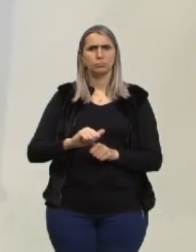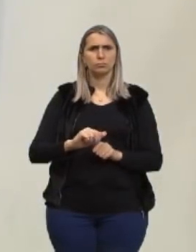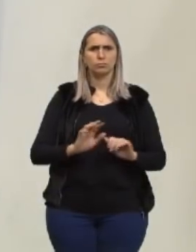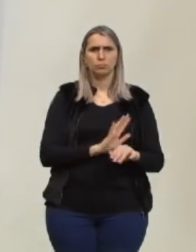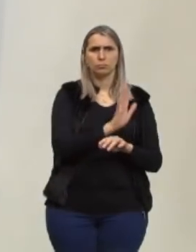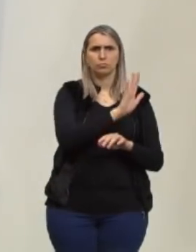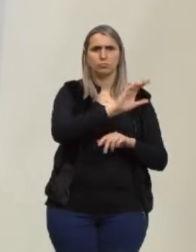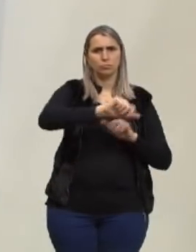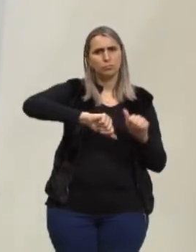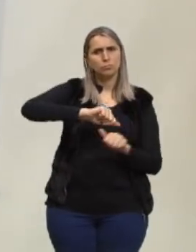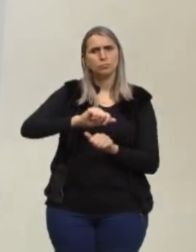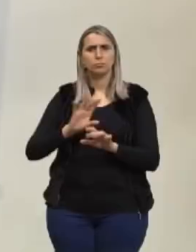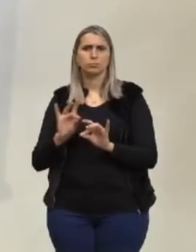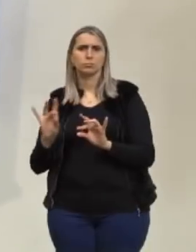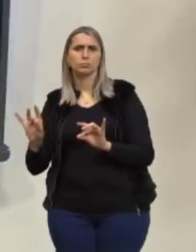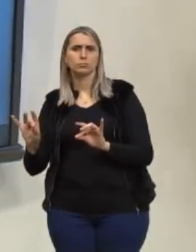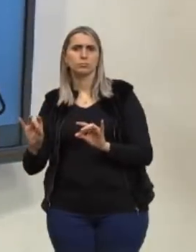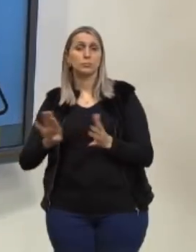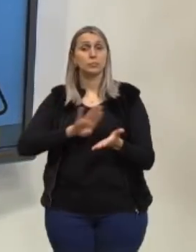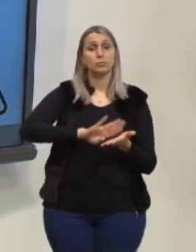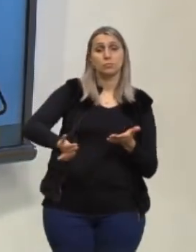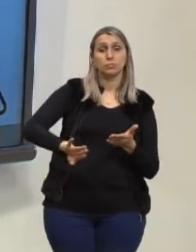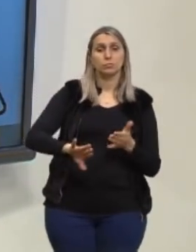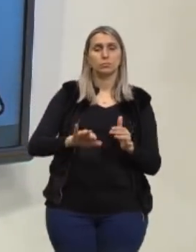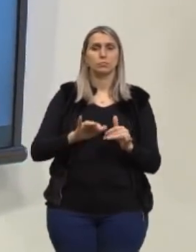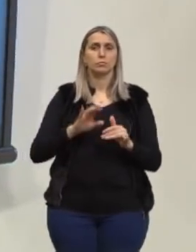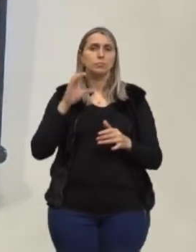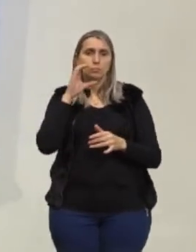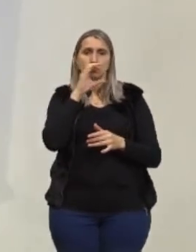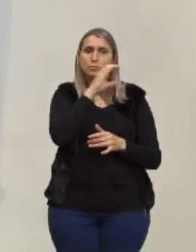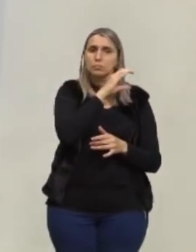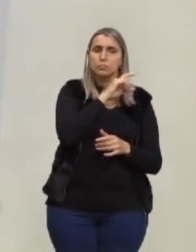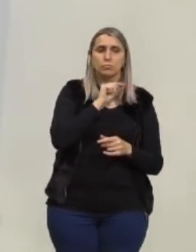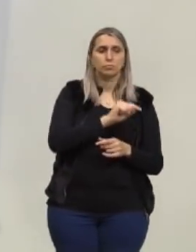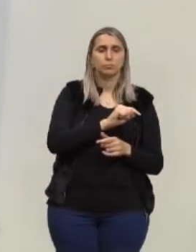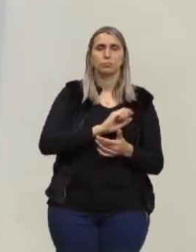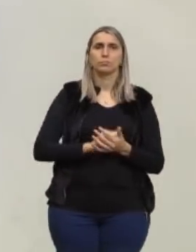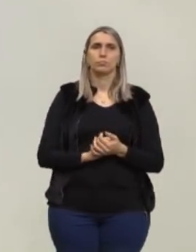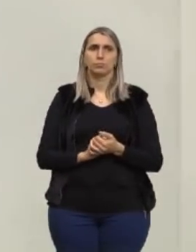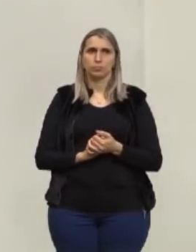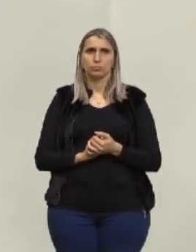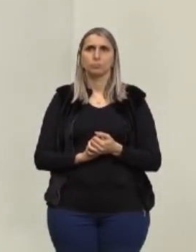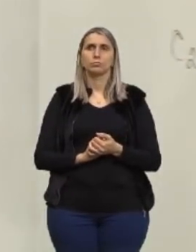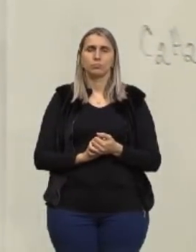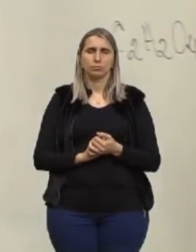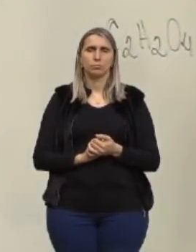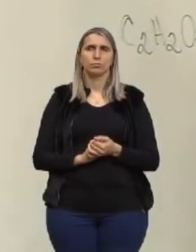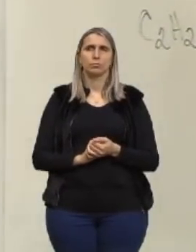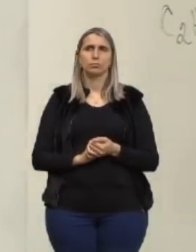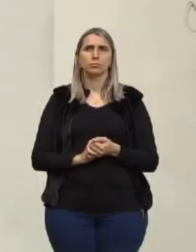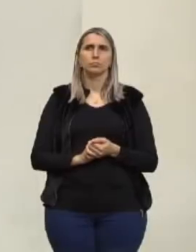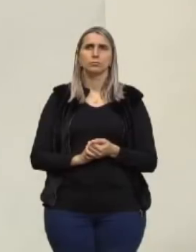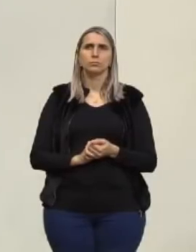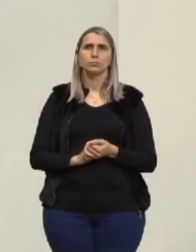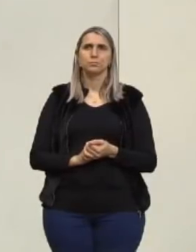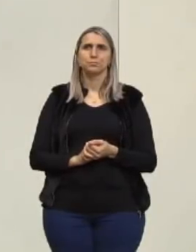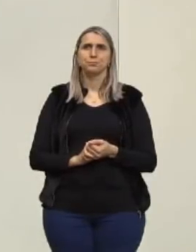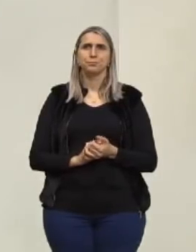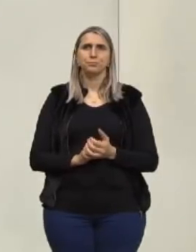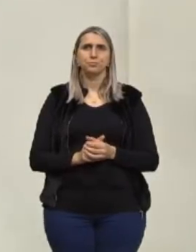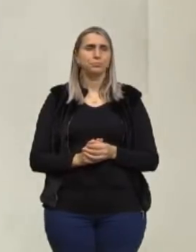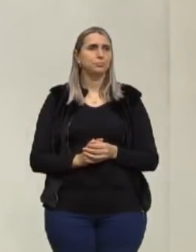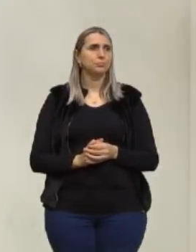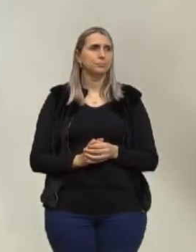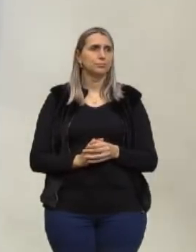gasoso para o líquido eu vou te chegar calor que daquele sistema tranquilo e aí olá